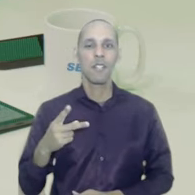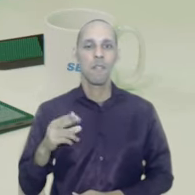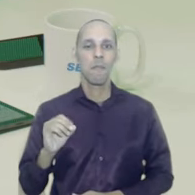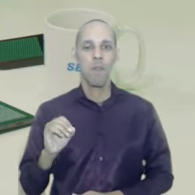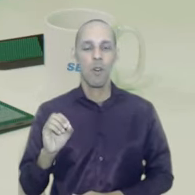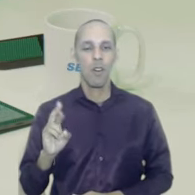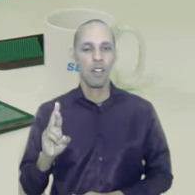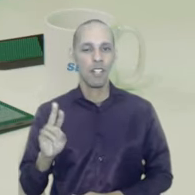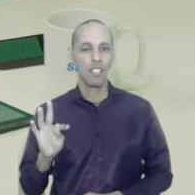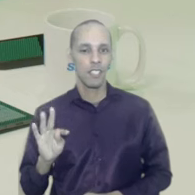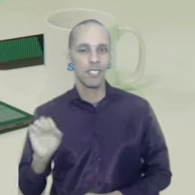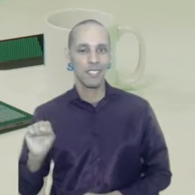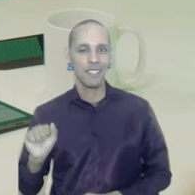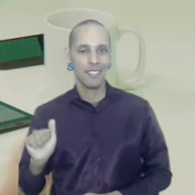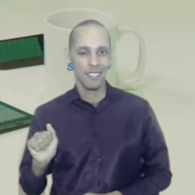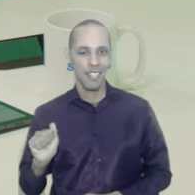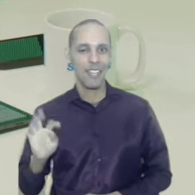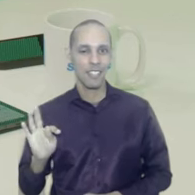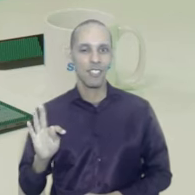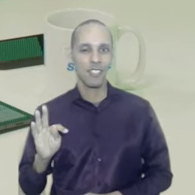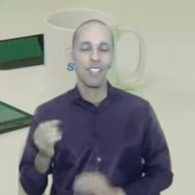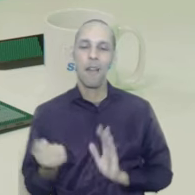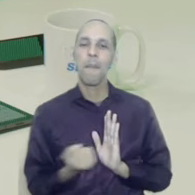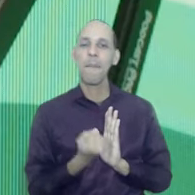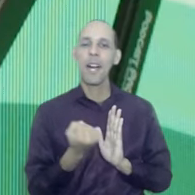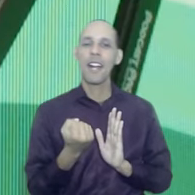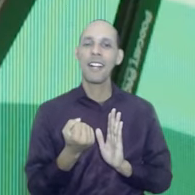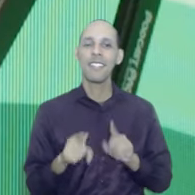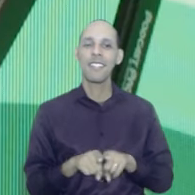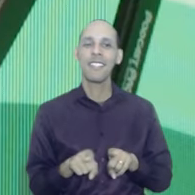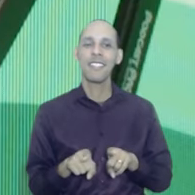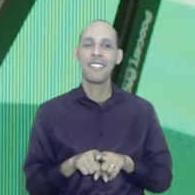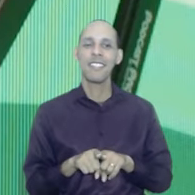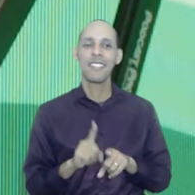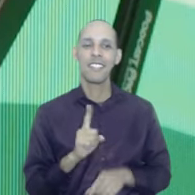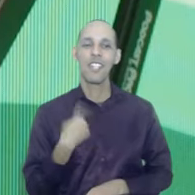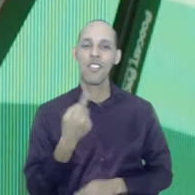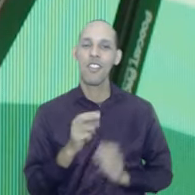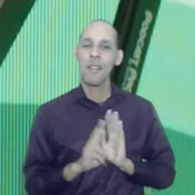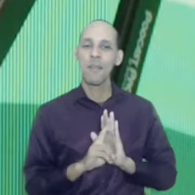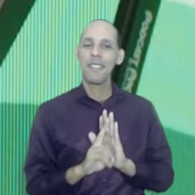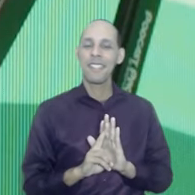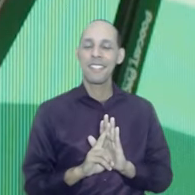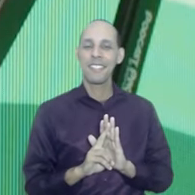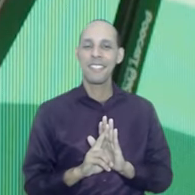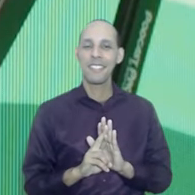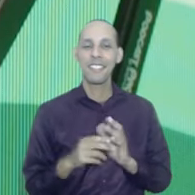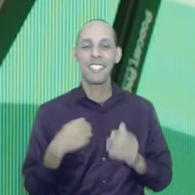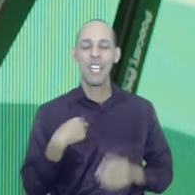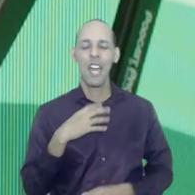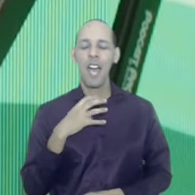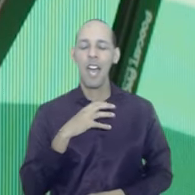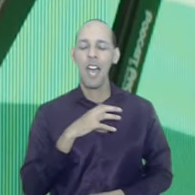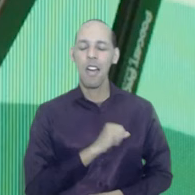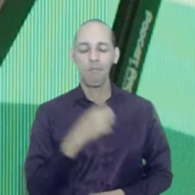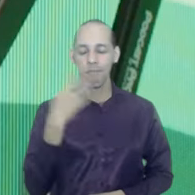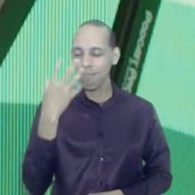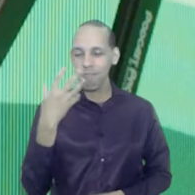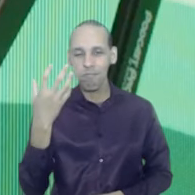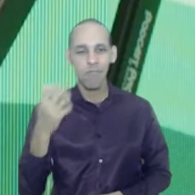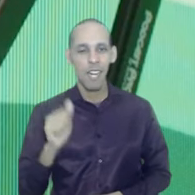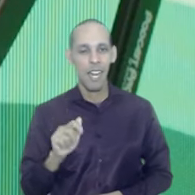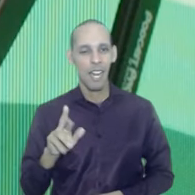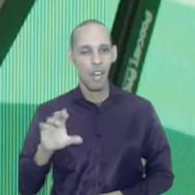com o logo do agropolo Vale que a gente representa e sou apaixonado pelo agronegócio embora eu venha do mercado